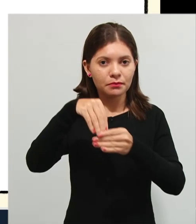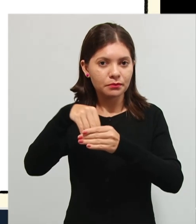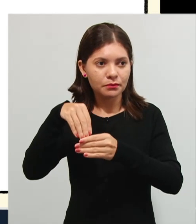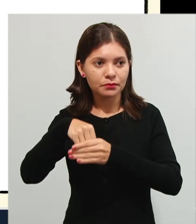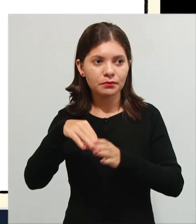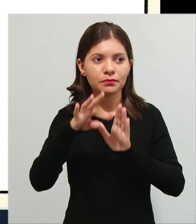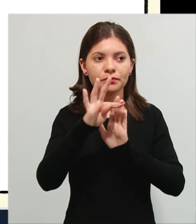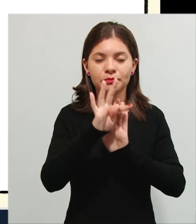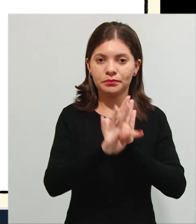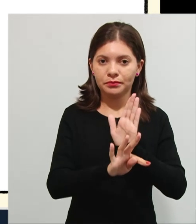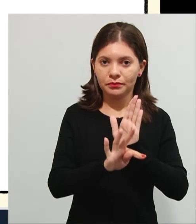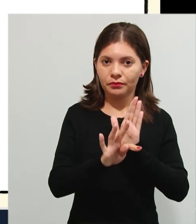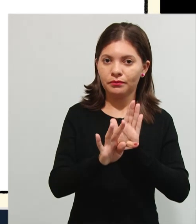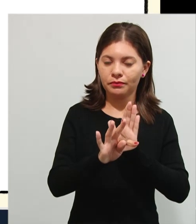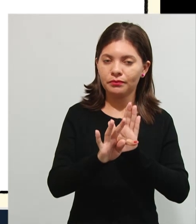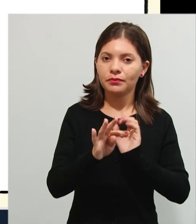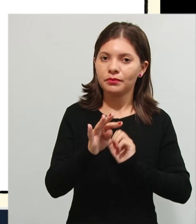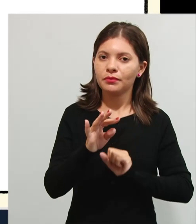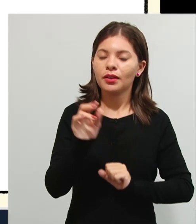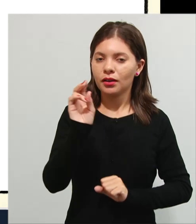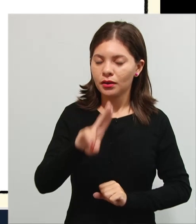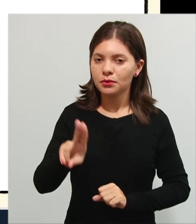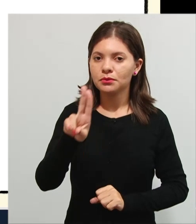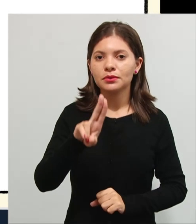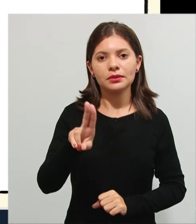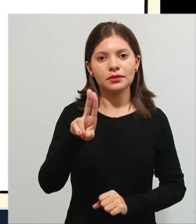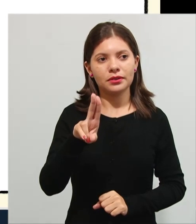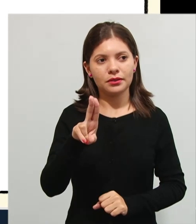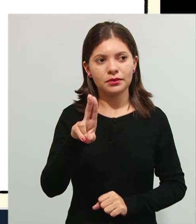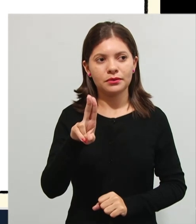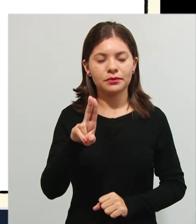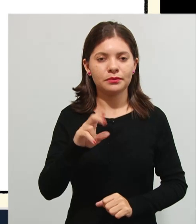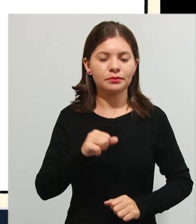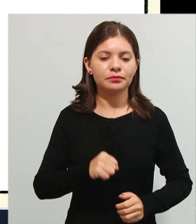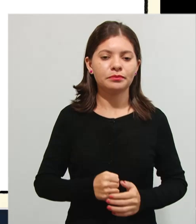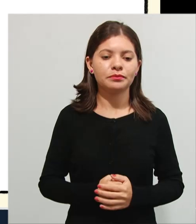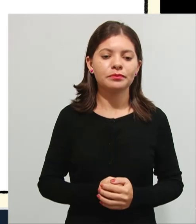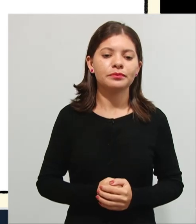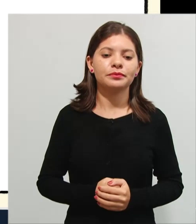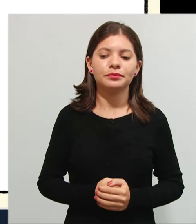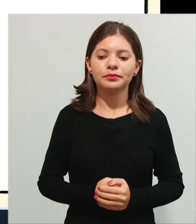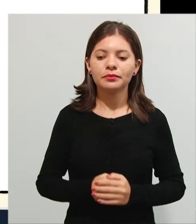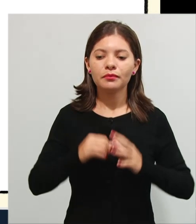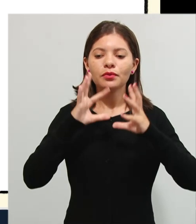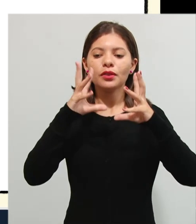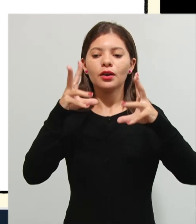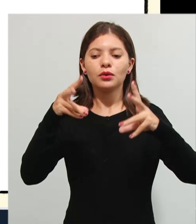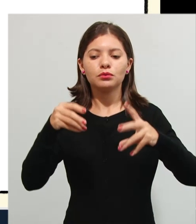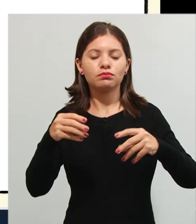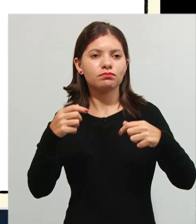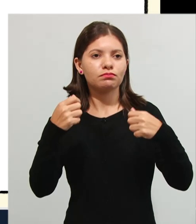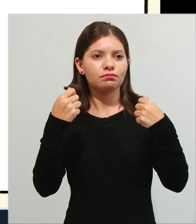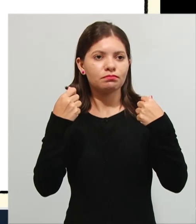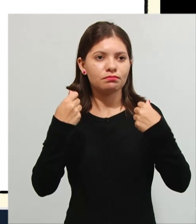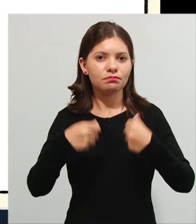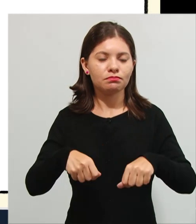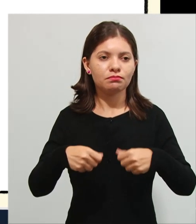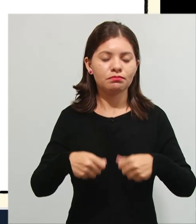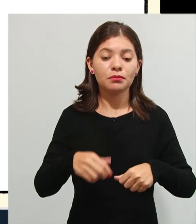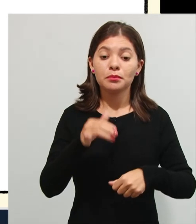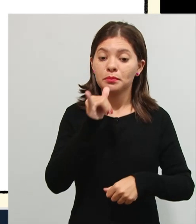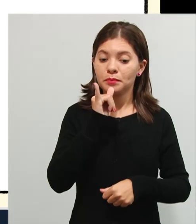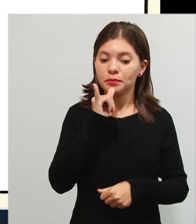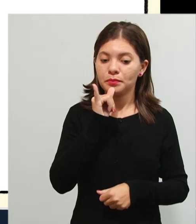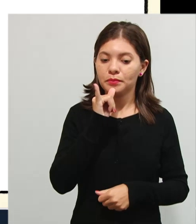exemplos que nós podemos estar inserindo no nosso texto. Então, ele é bem utilizado quando a gente quer fazer um esquema. A gente